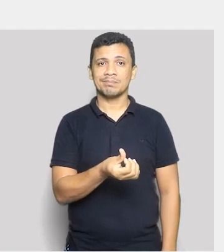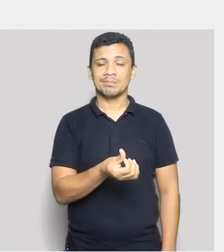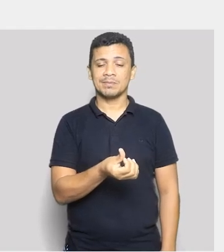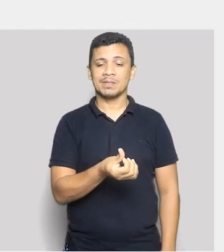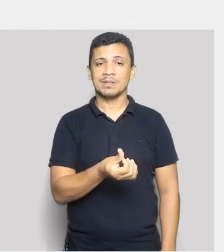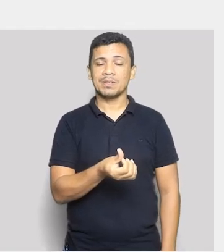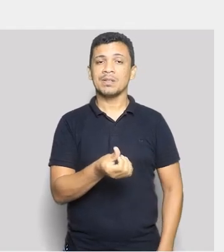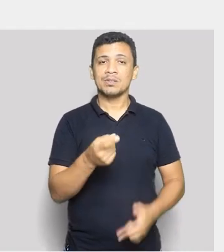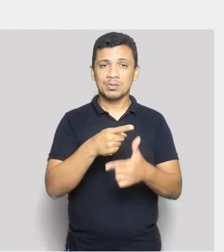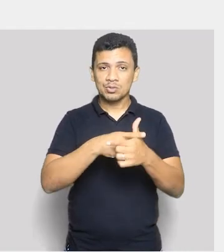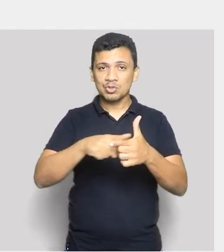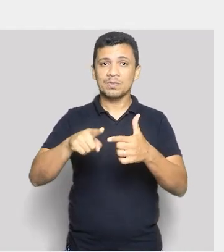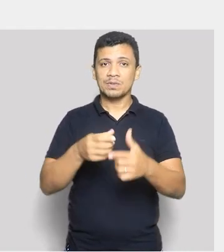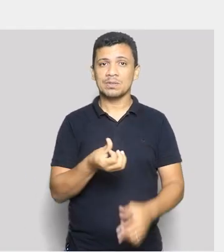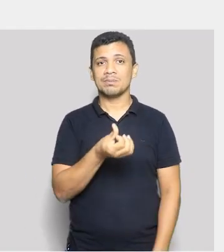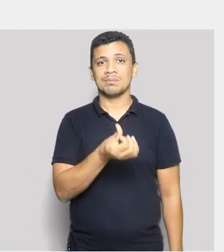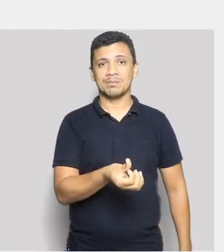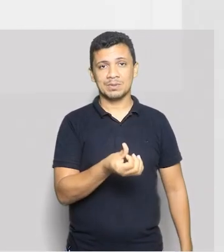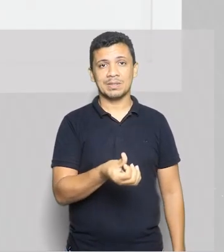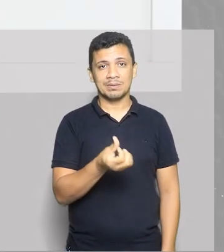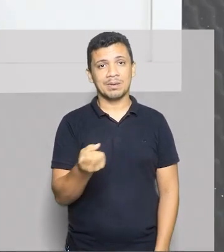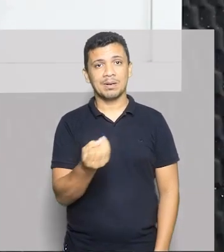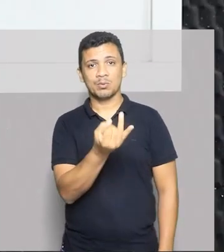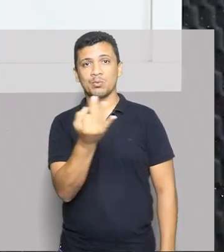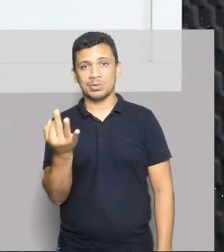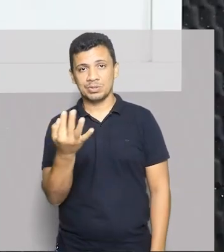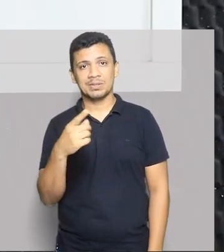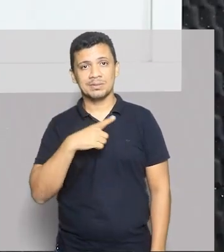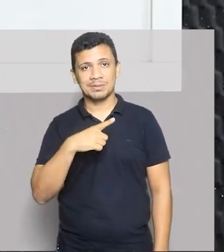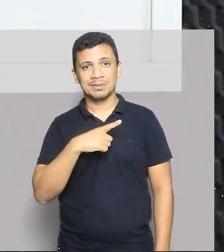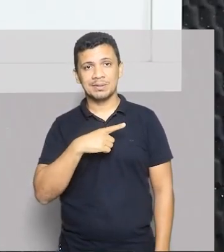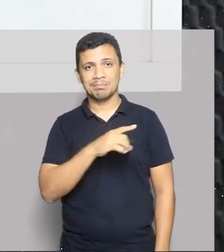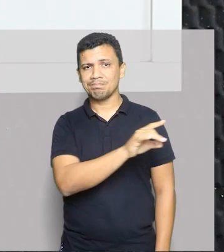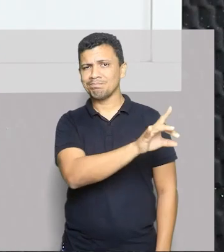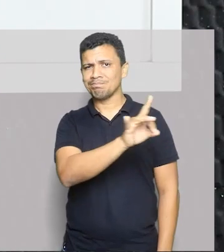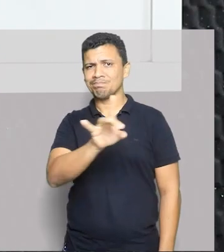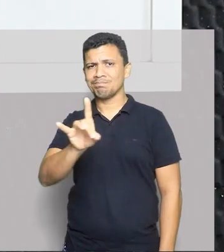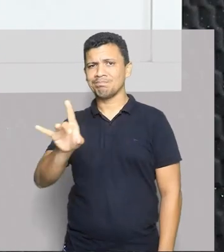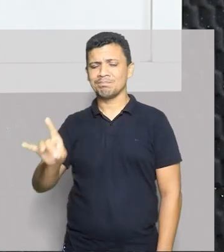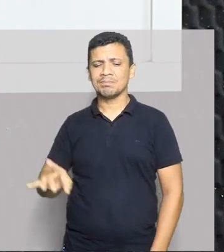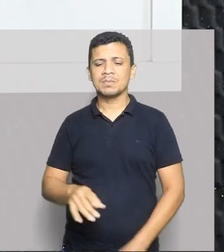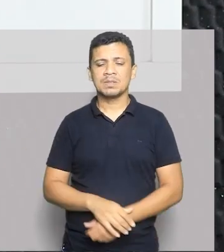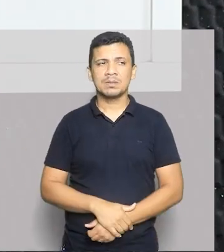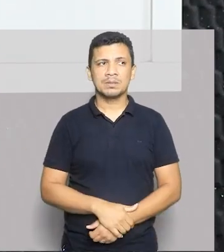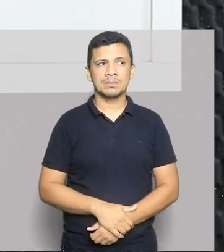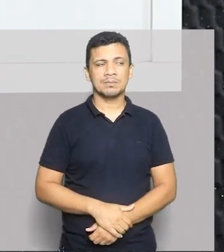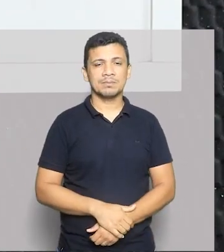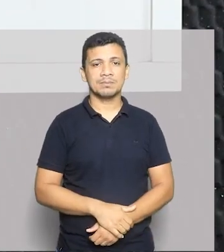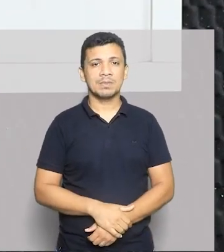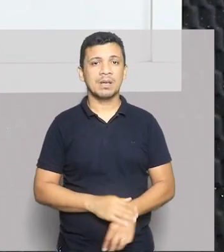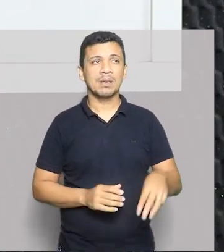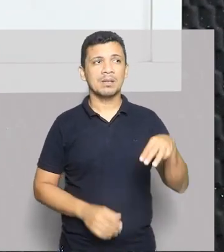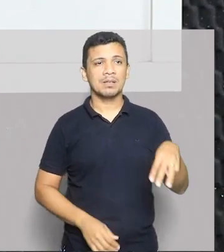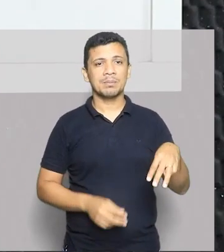né? Divide pela quantidade de elementos que você tem, certo? Esse somatório aqui